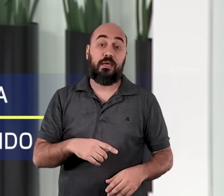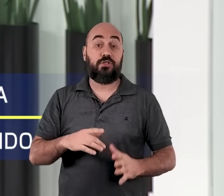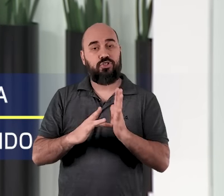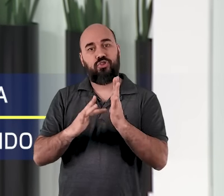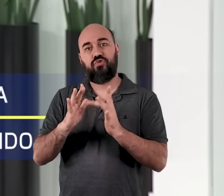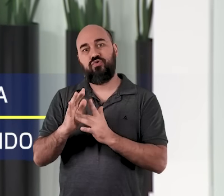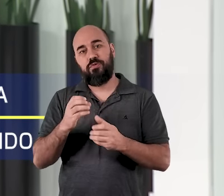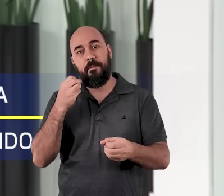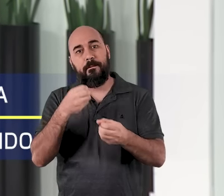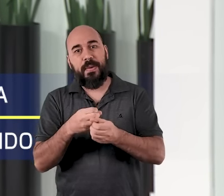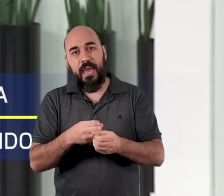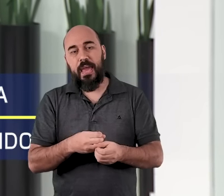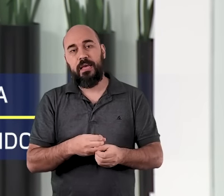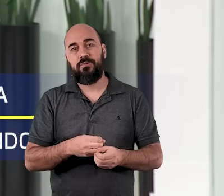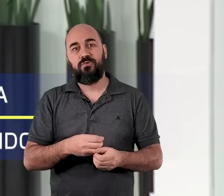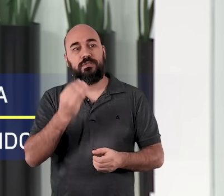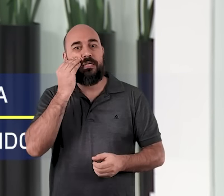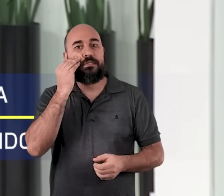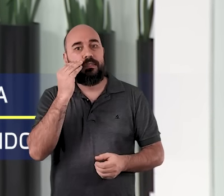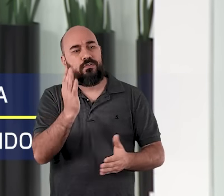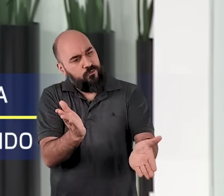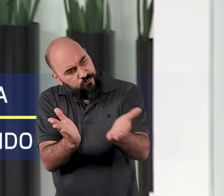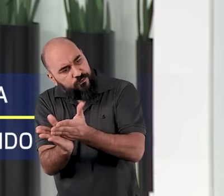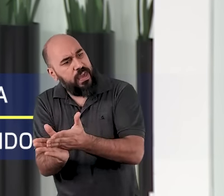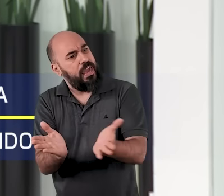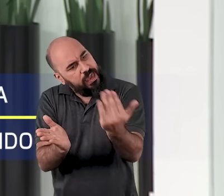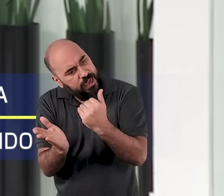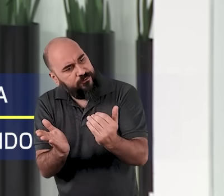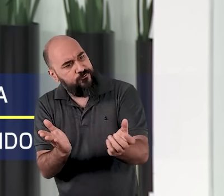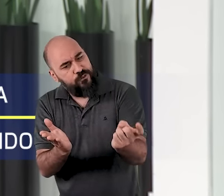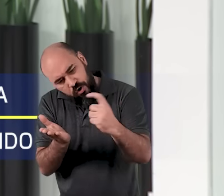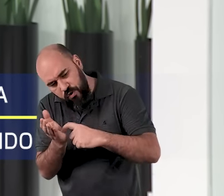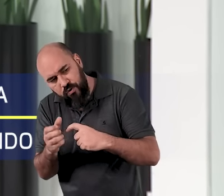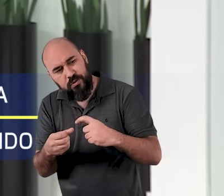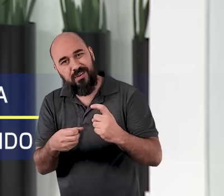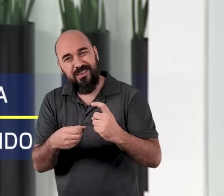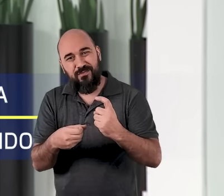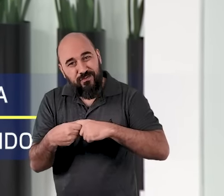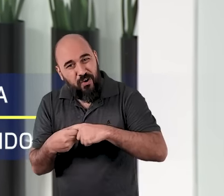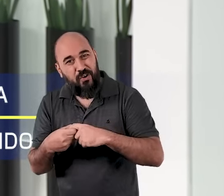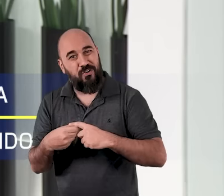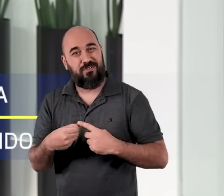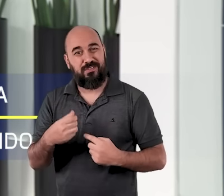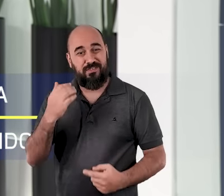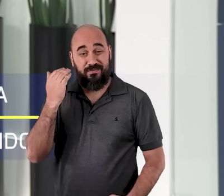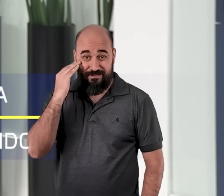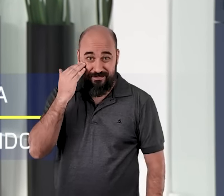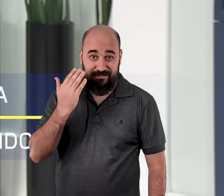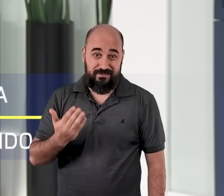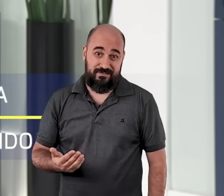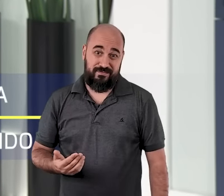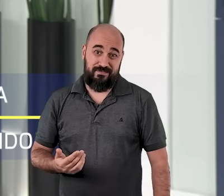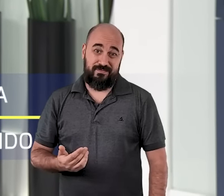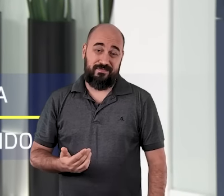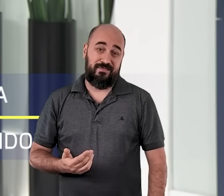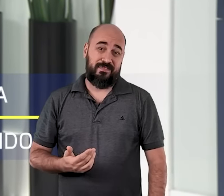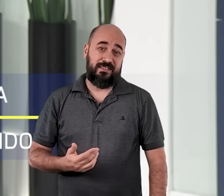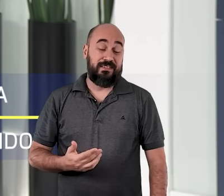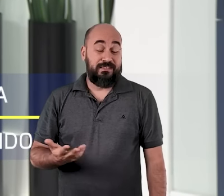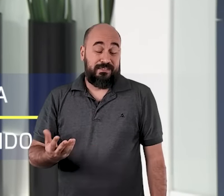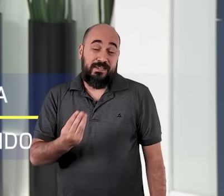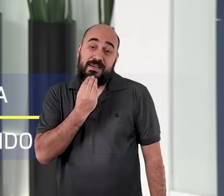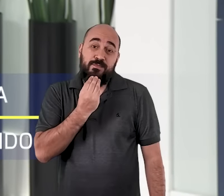Sabe, quando eu falo isso para você, Deus sabe que no íntimo de minha alma eu tremo, porque quanta oportunidade eu